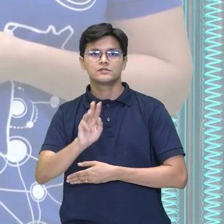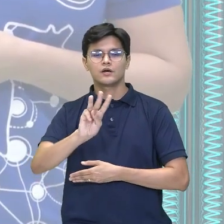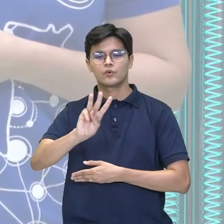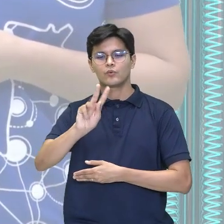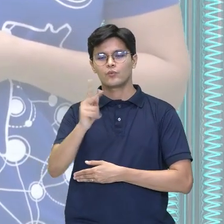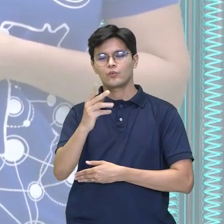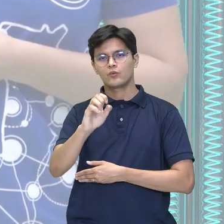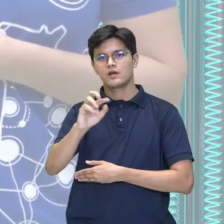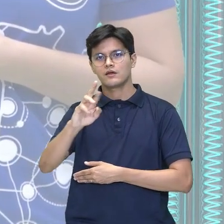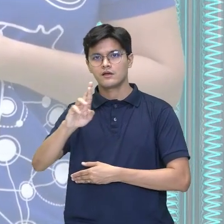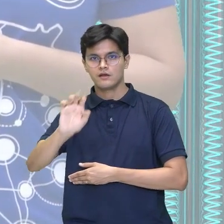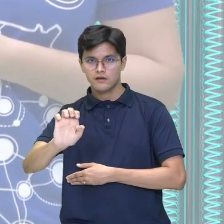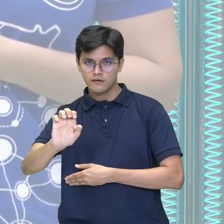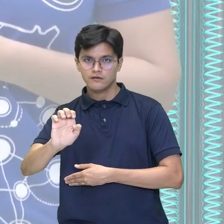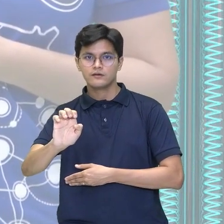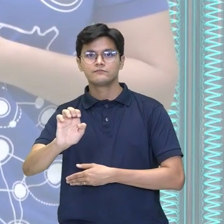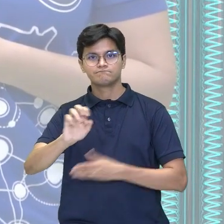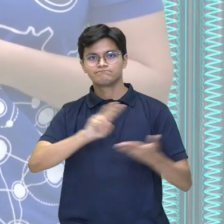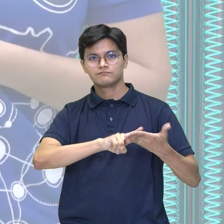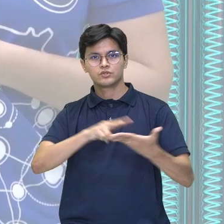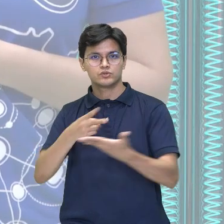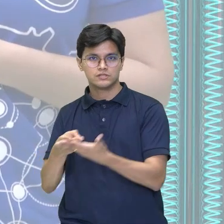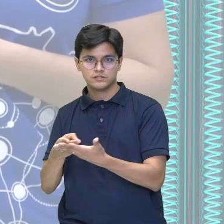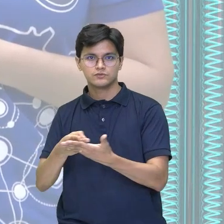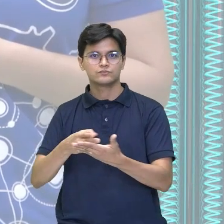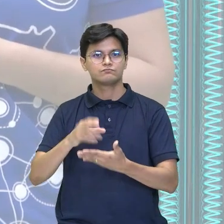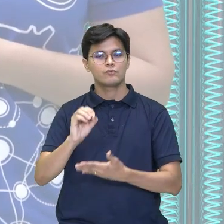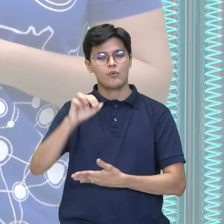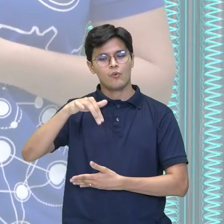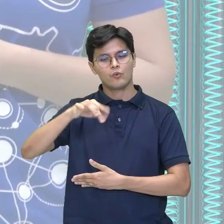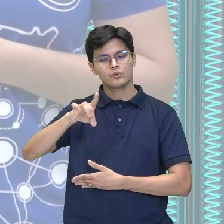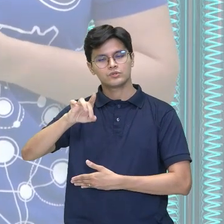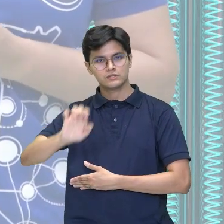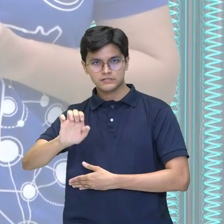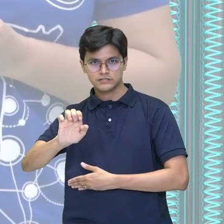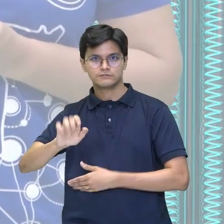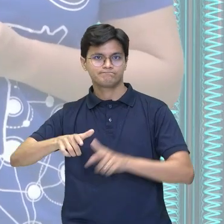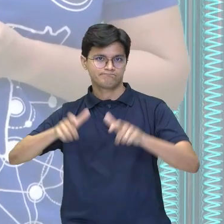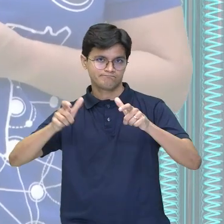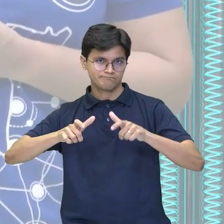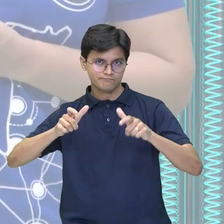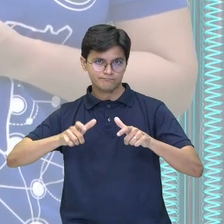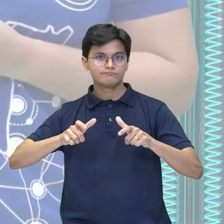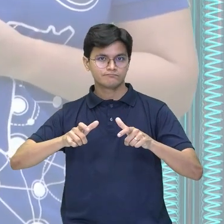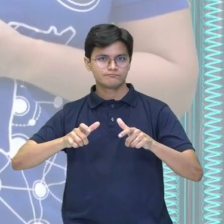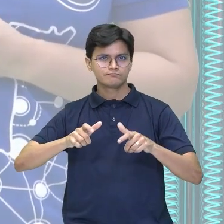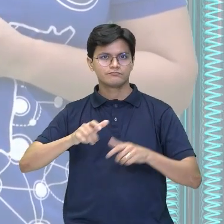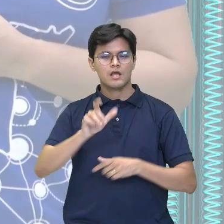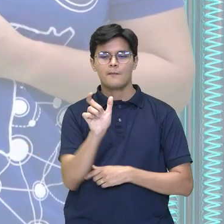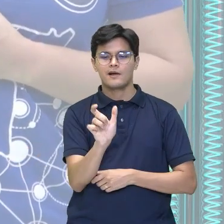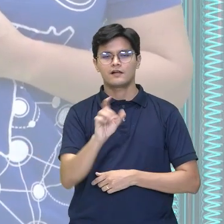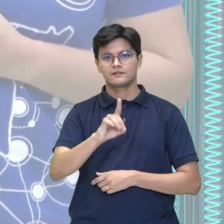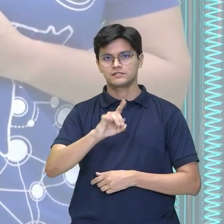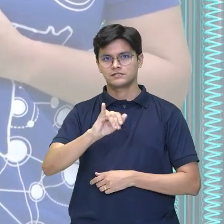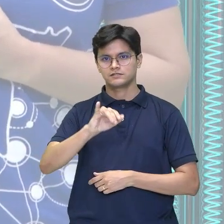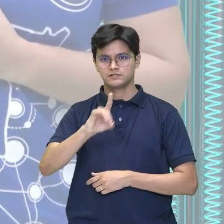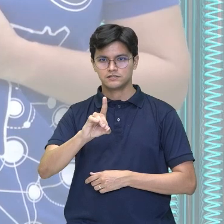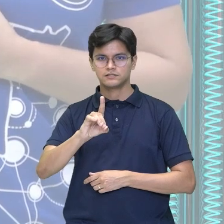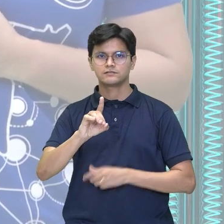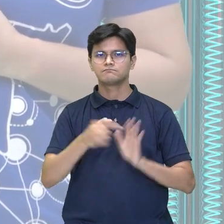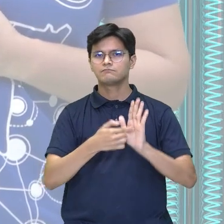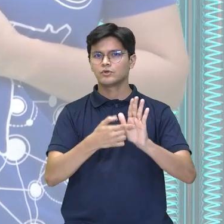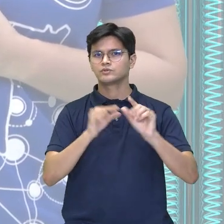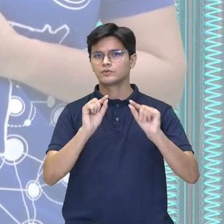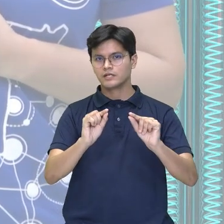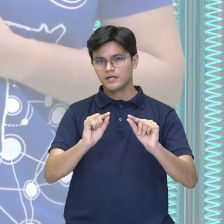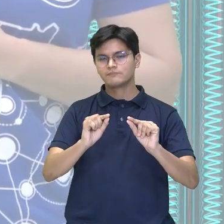significa where? Onde. E aí, professora, esse did aqui, o que ele indica? Aqui, ó. O